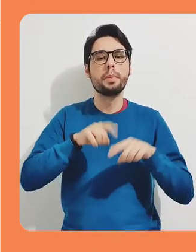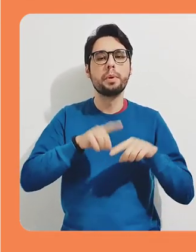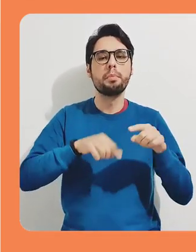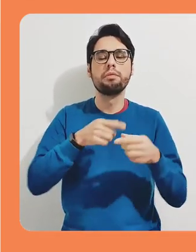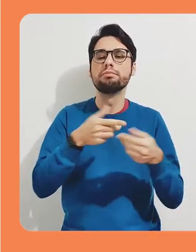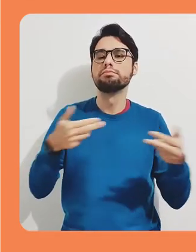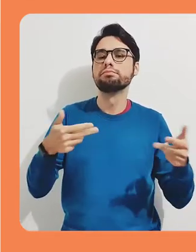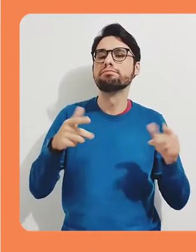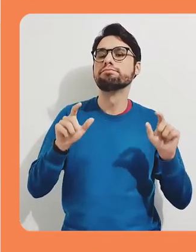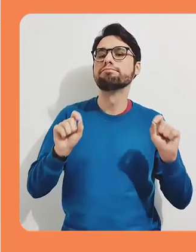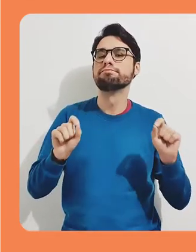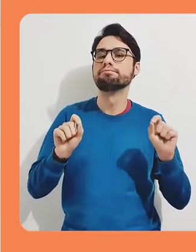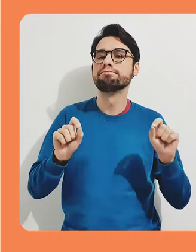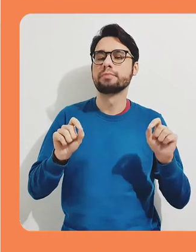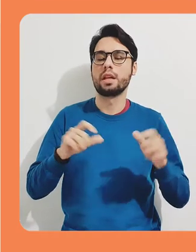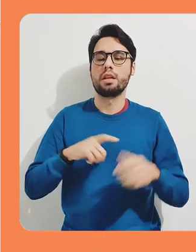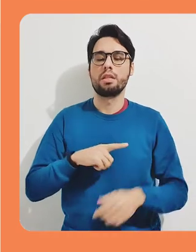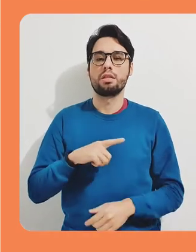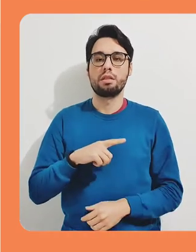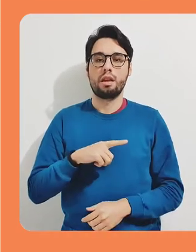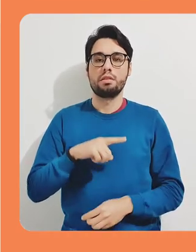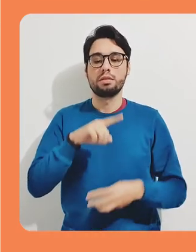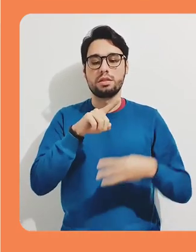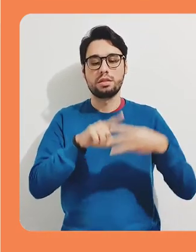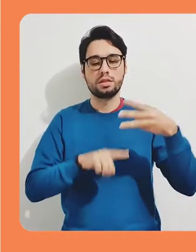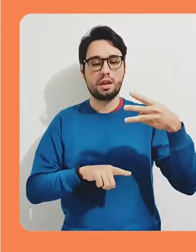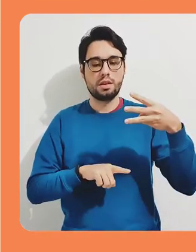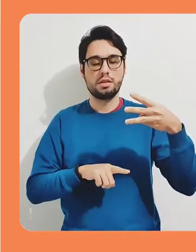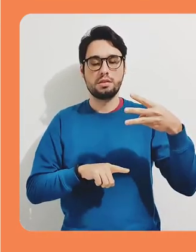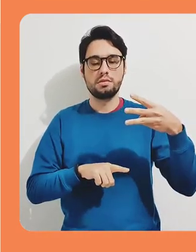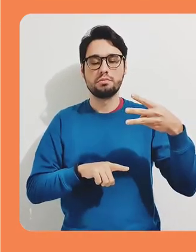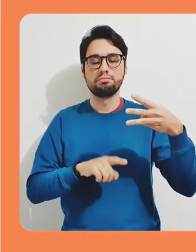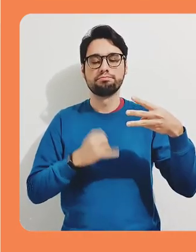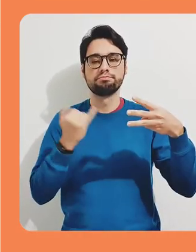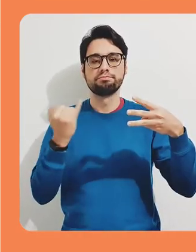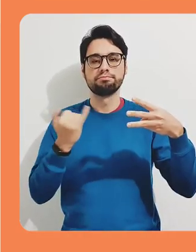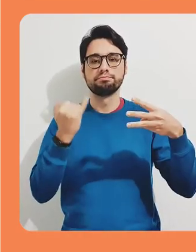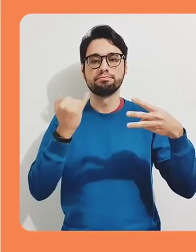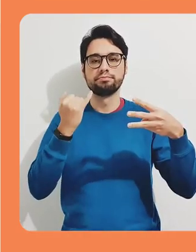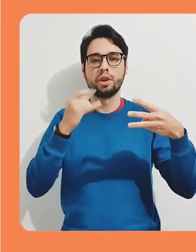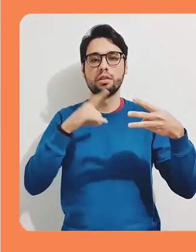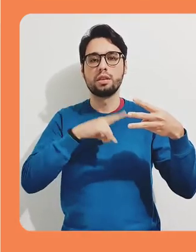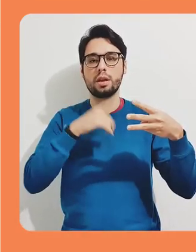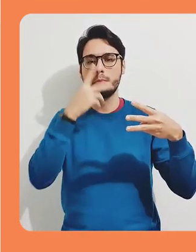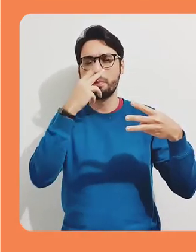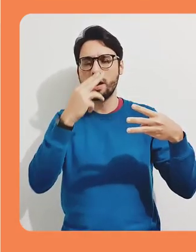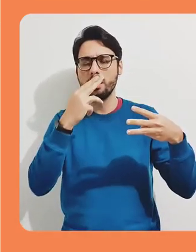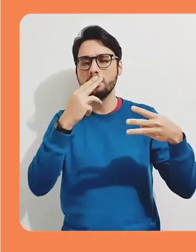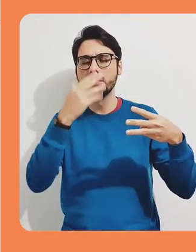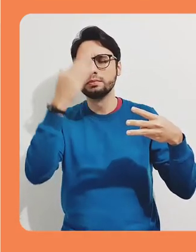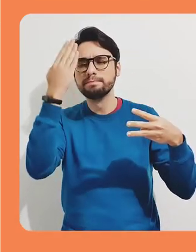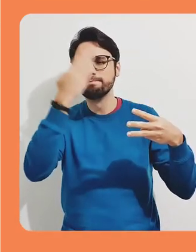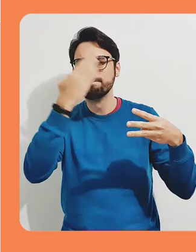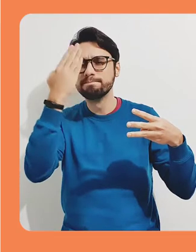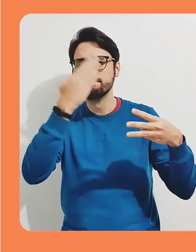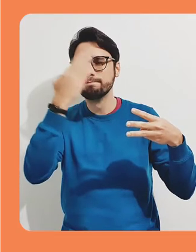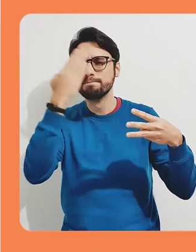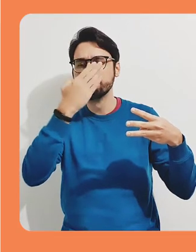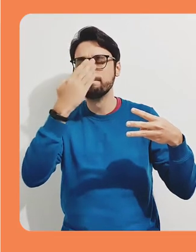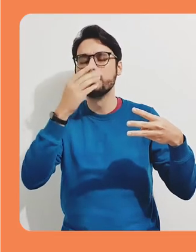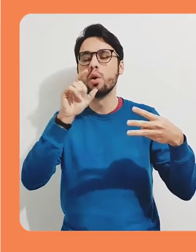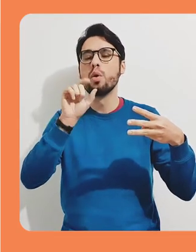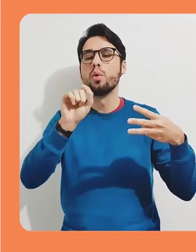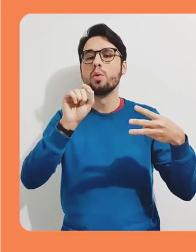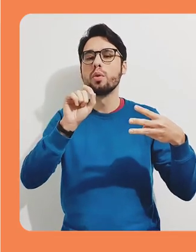vai. Ok? Bom, e quais são as novidades aqui? As novidades